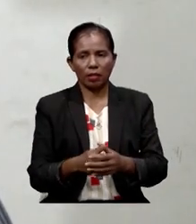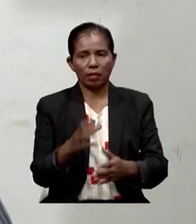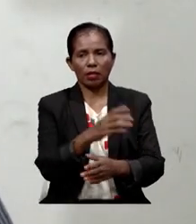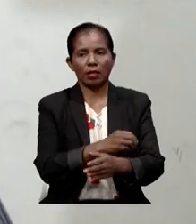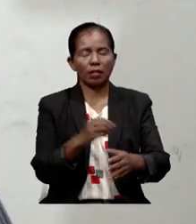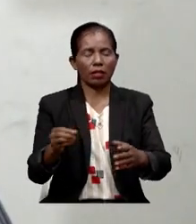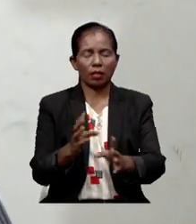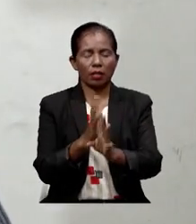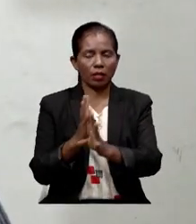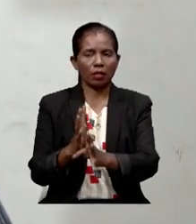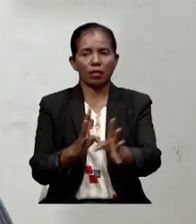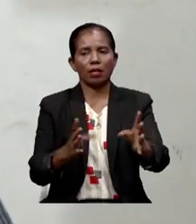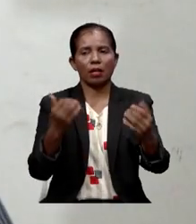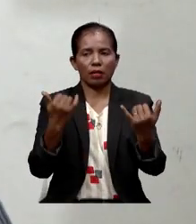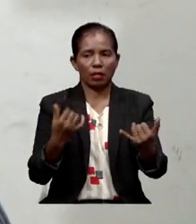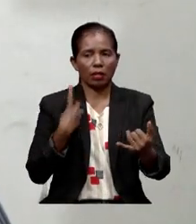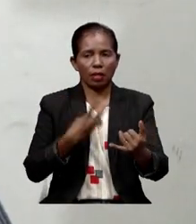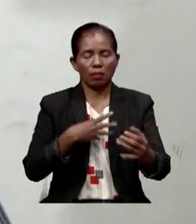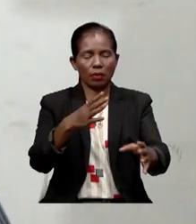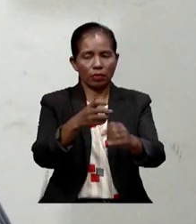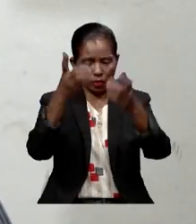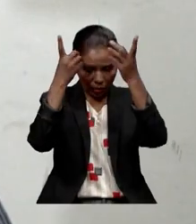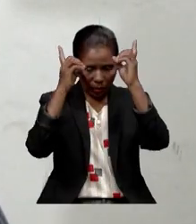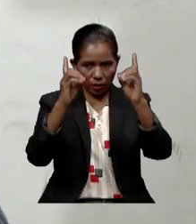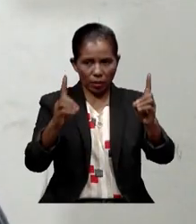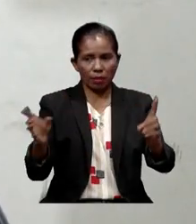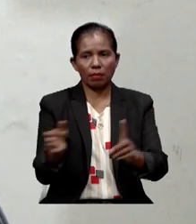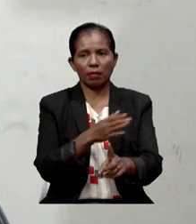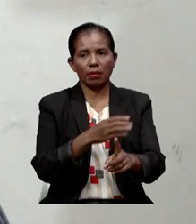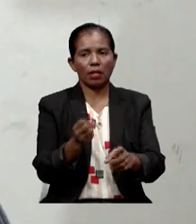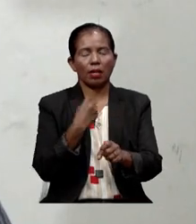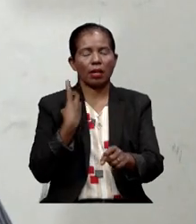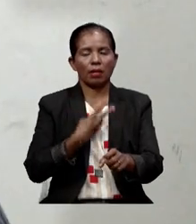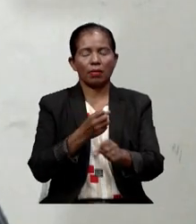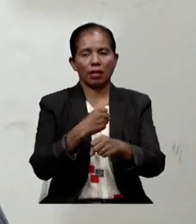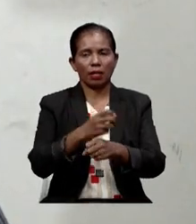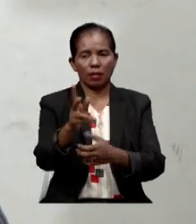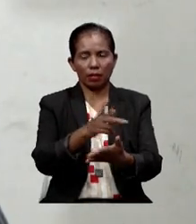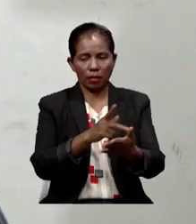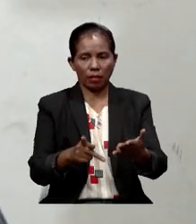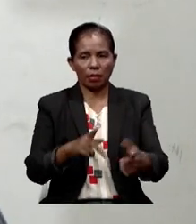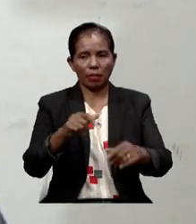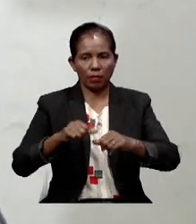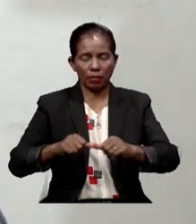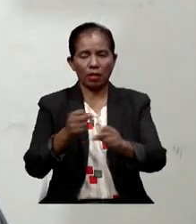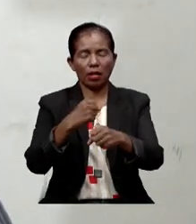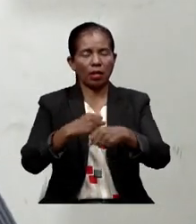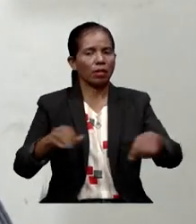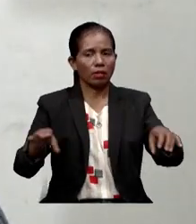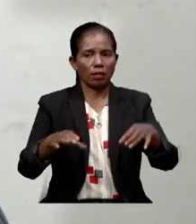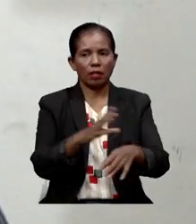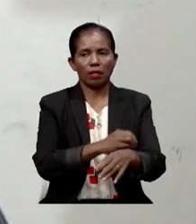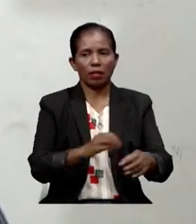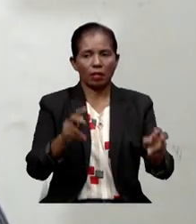arbias e até que agora ame ma pa puti decisão ma kan ba puti kata ma hal crime anta ame ma agora continuar lá serviço mai be halos